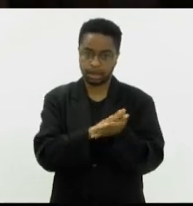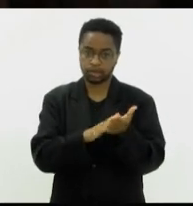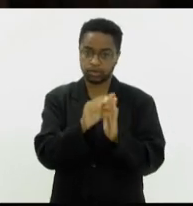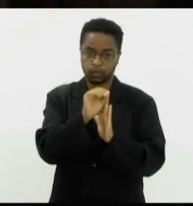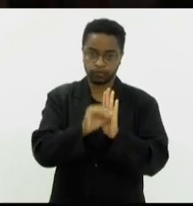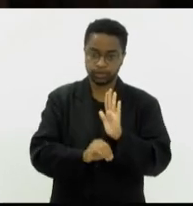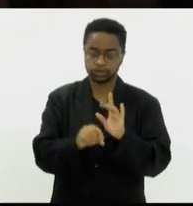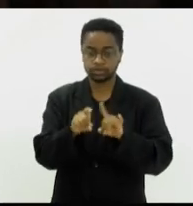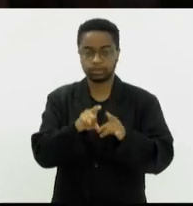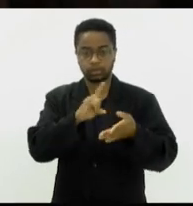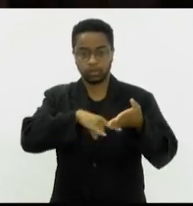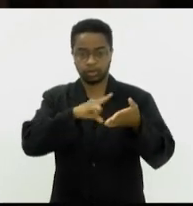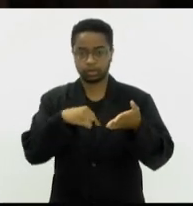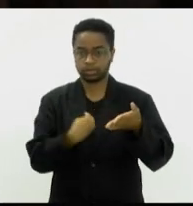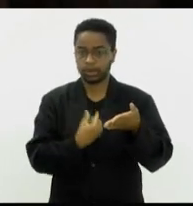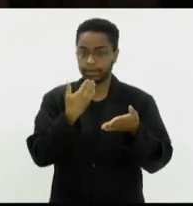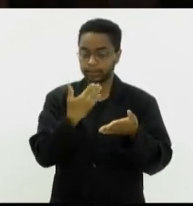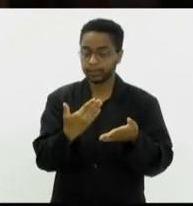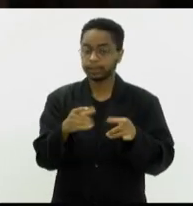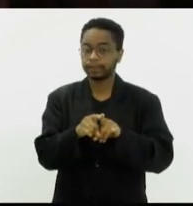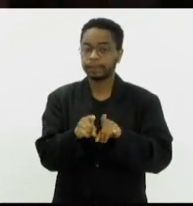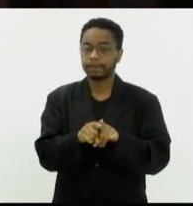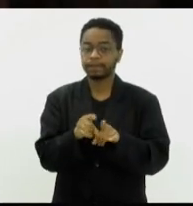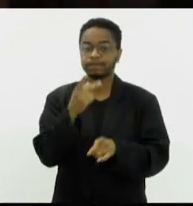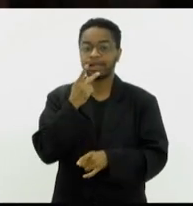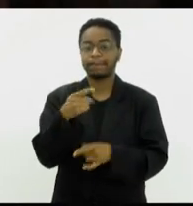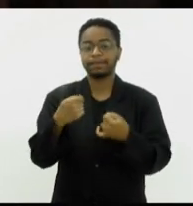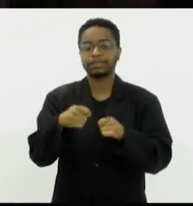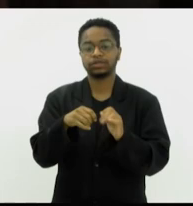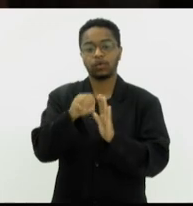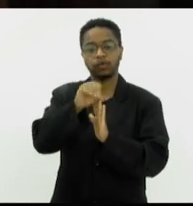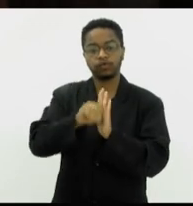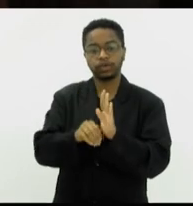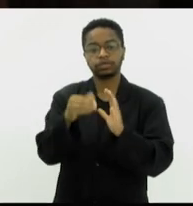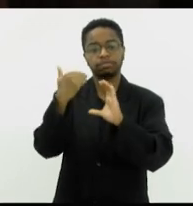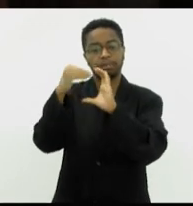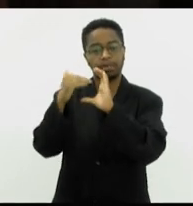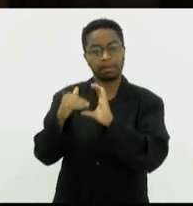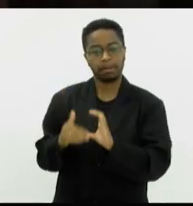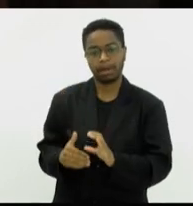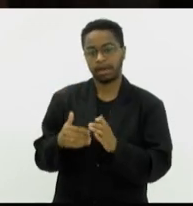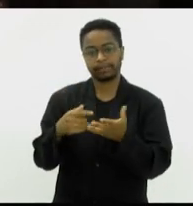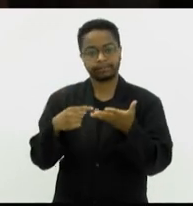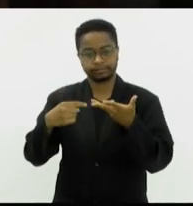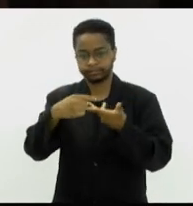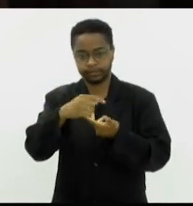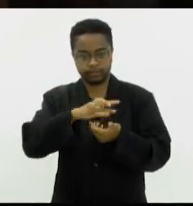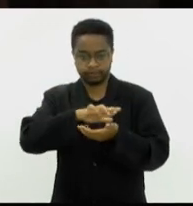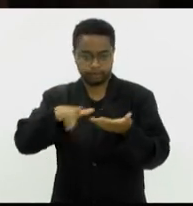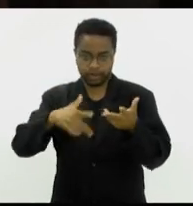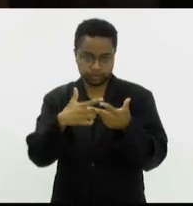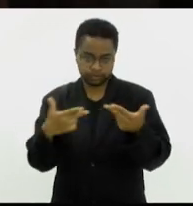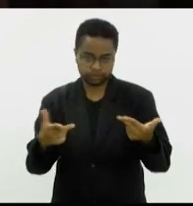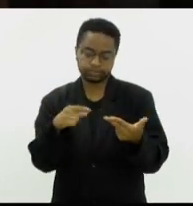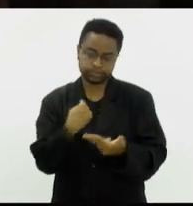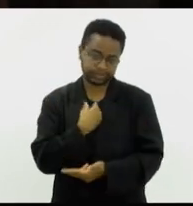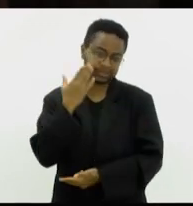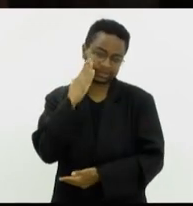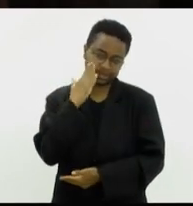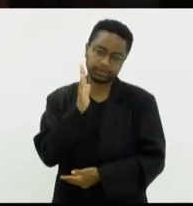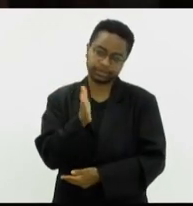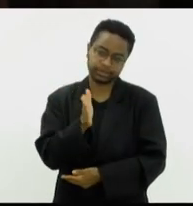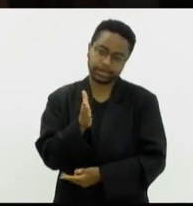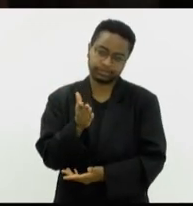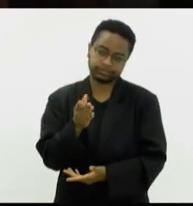pedimos os documentos e falaram para mandar o Ofício por e-mail blá blá blá aquela excessão de linguiça que a gente sabe que sabe